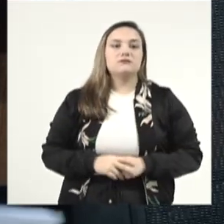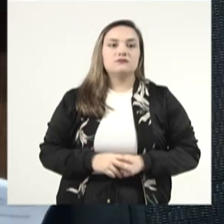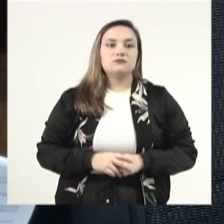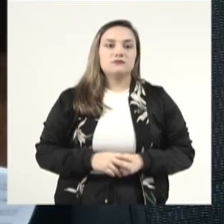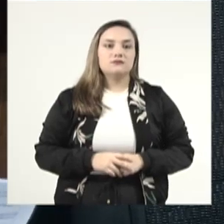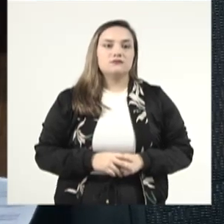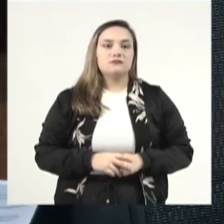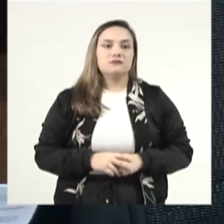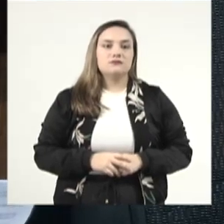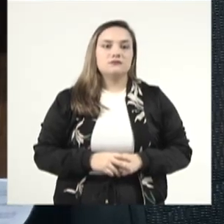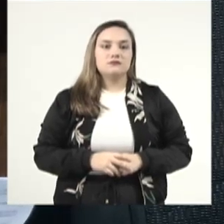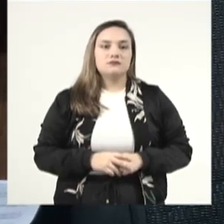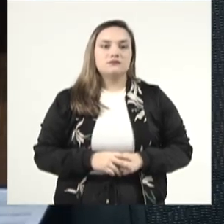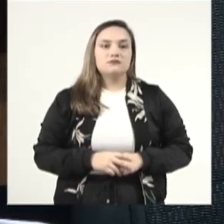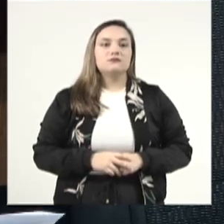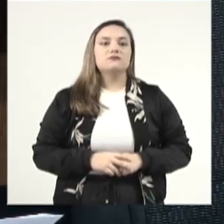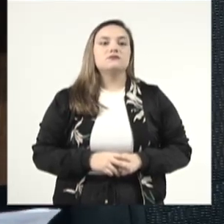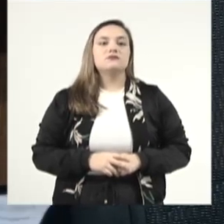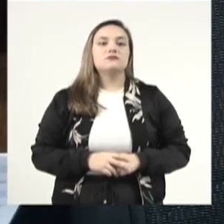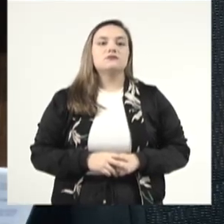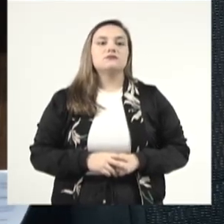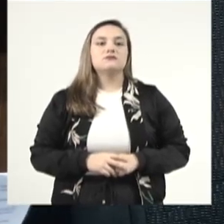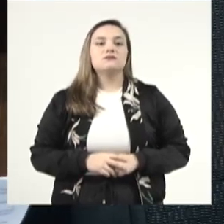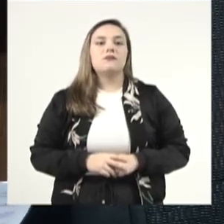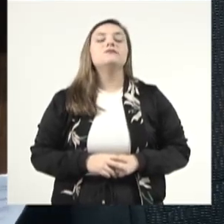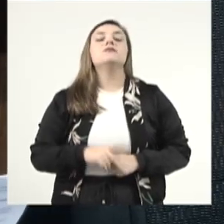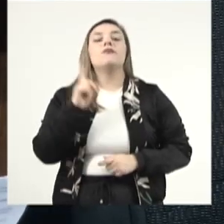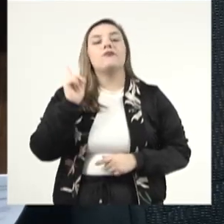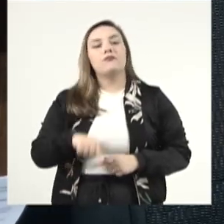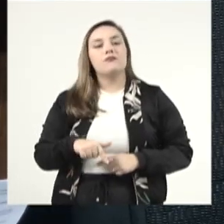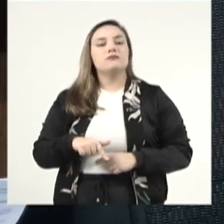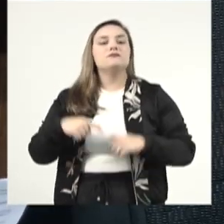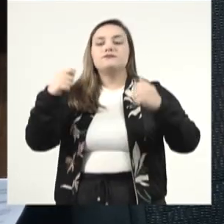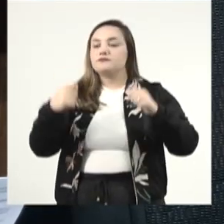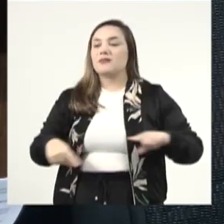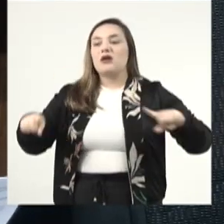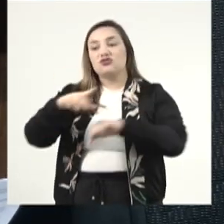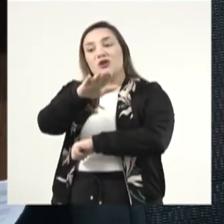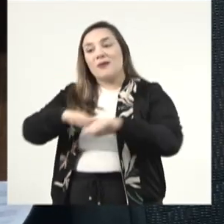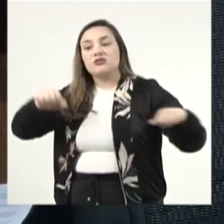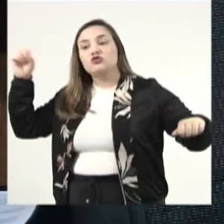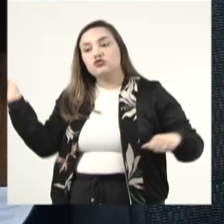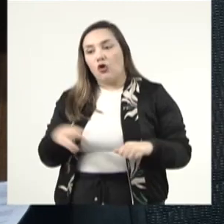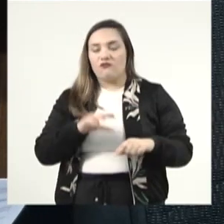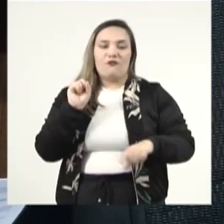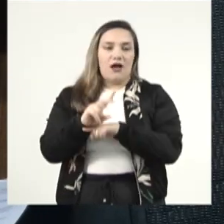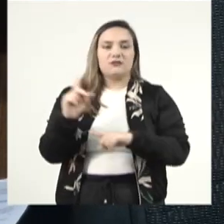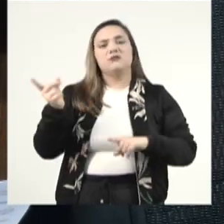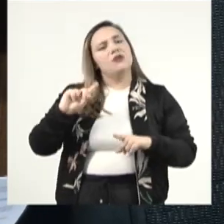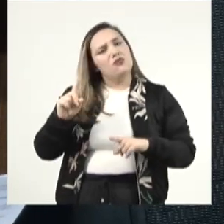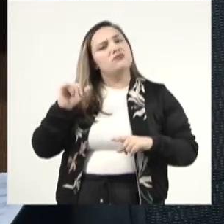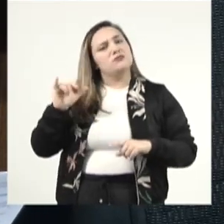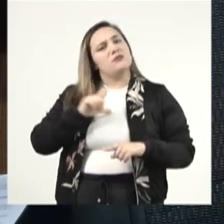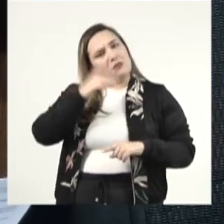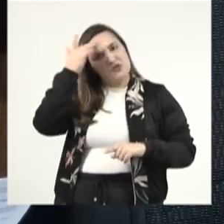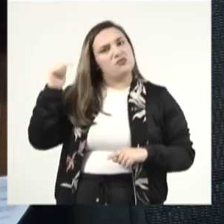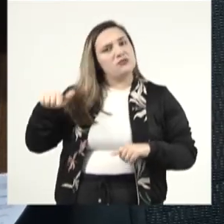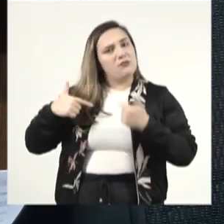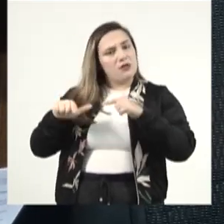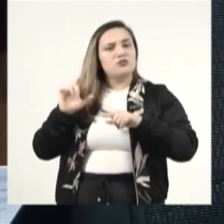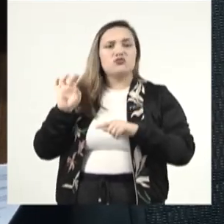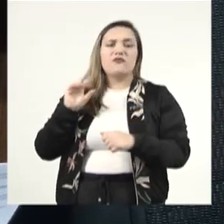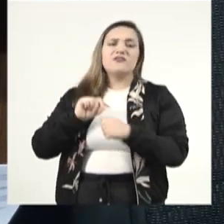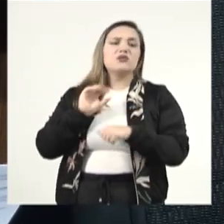obrigatório que os estabelecimentos contratem funcionários especificamente para o cumprimento desta lei. Basta que promovam a